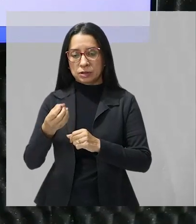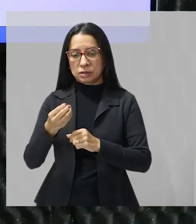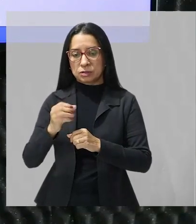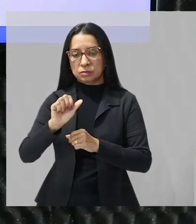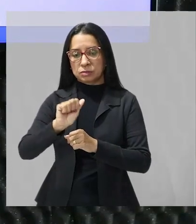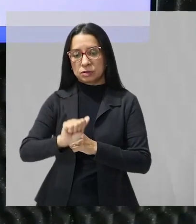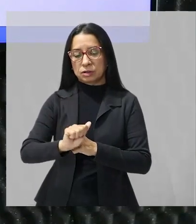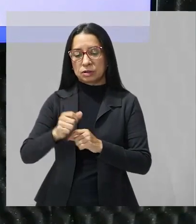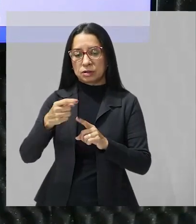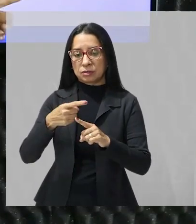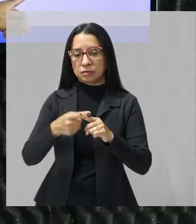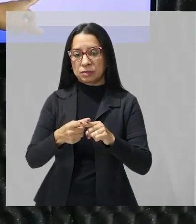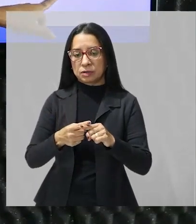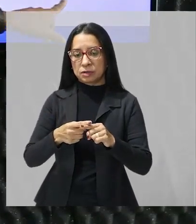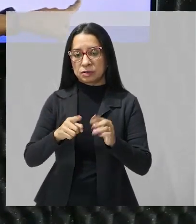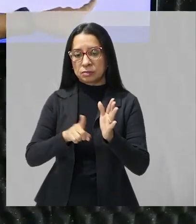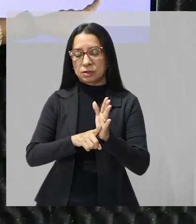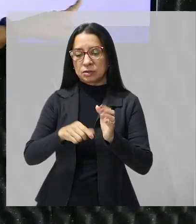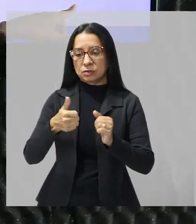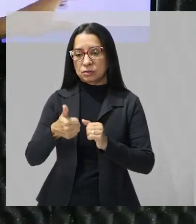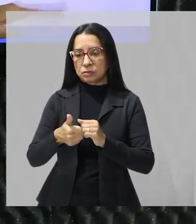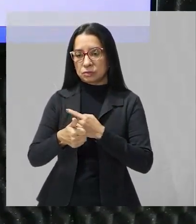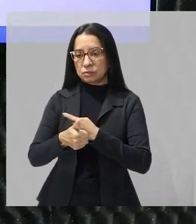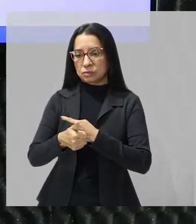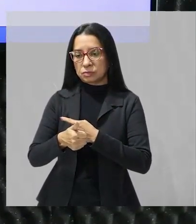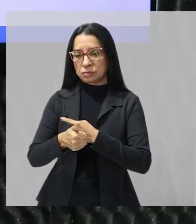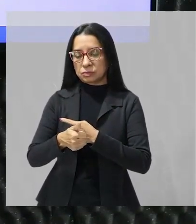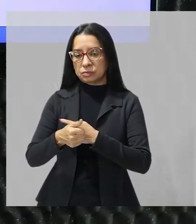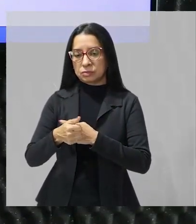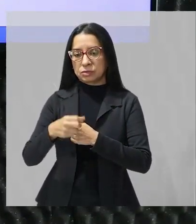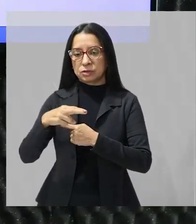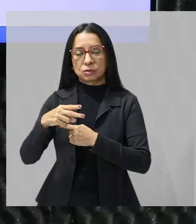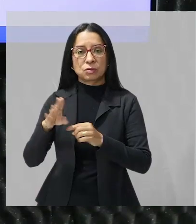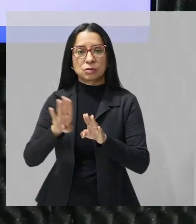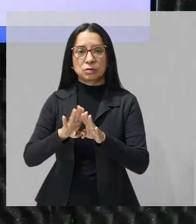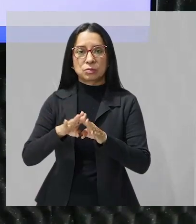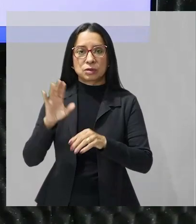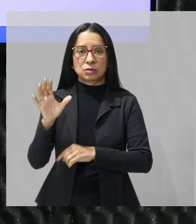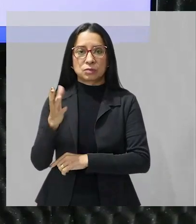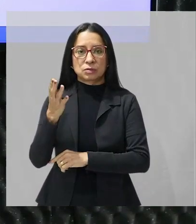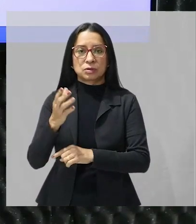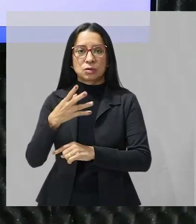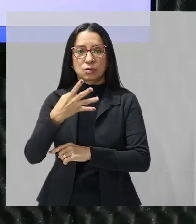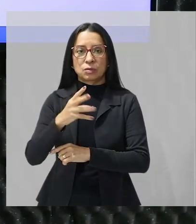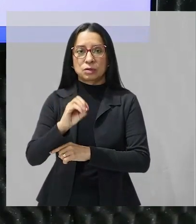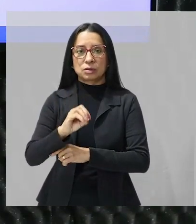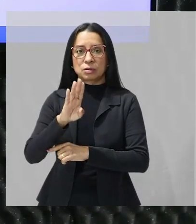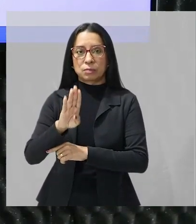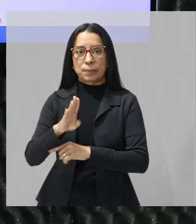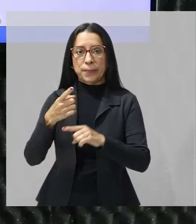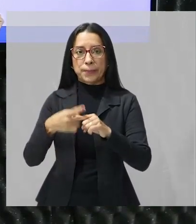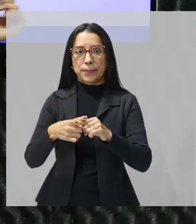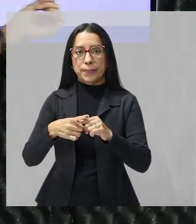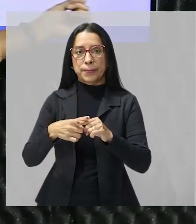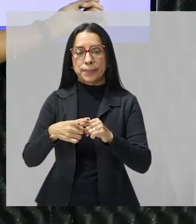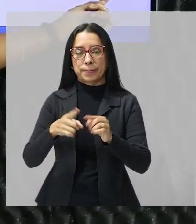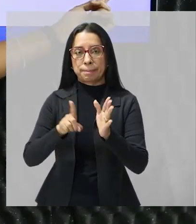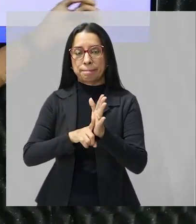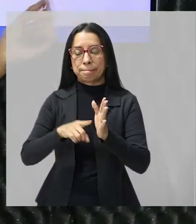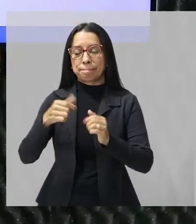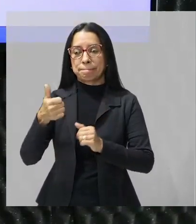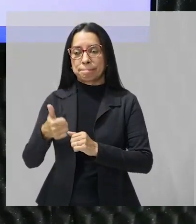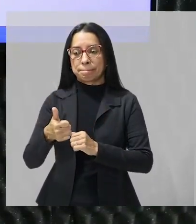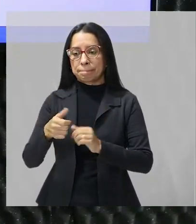1.600A vezes menos 1, ficou negativo, e a mesma coisa aconteceu com o seguinte, ó, 40B vezes menos